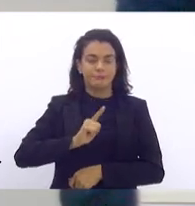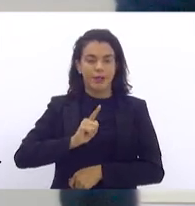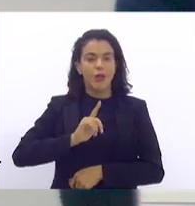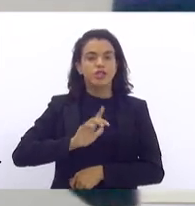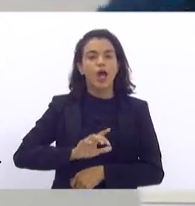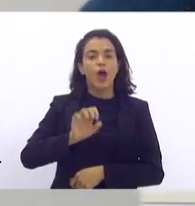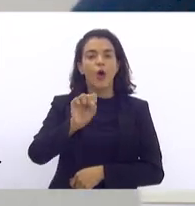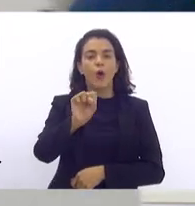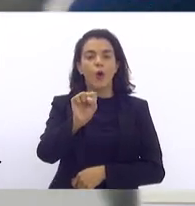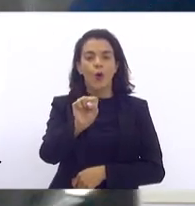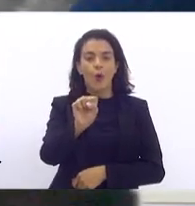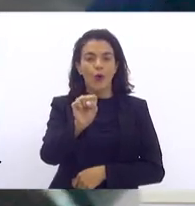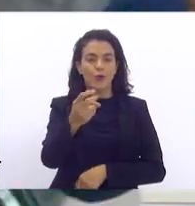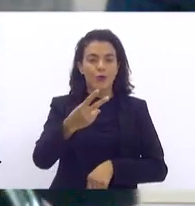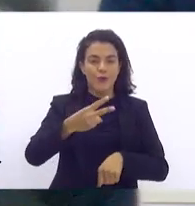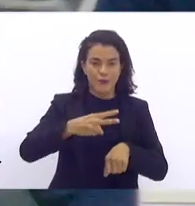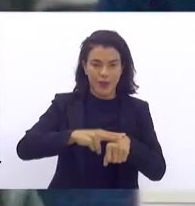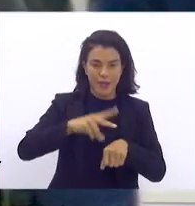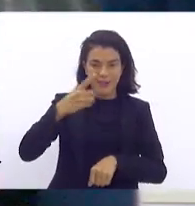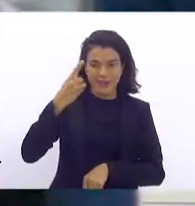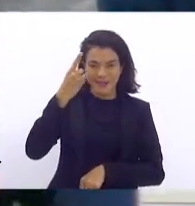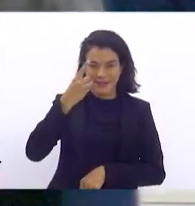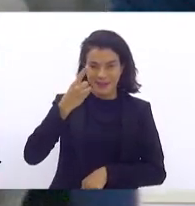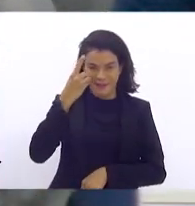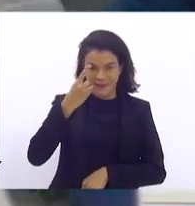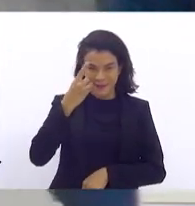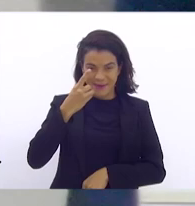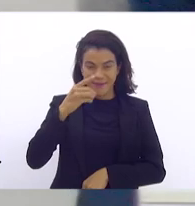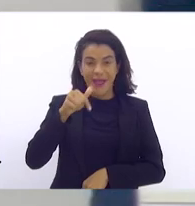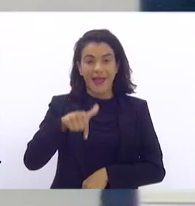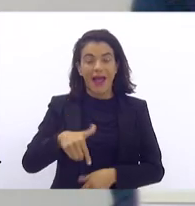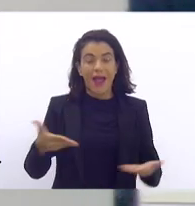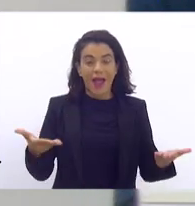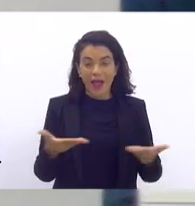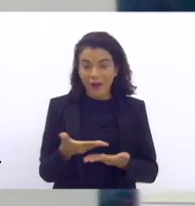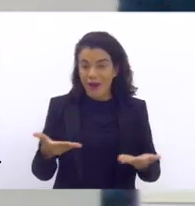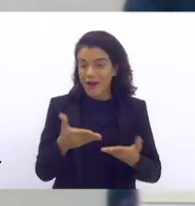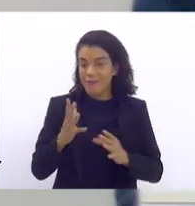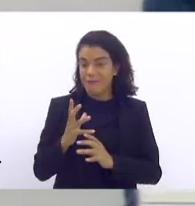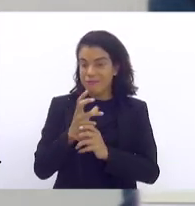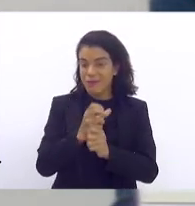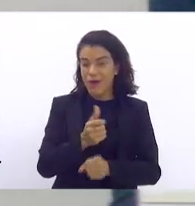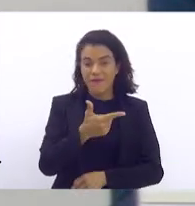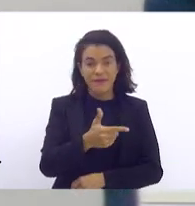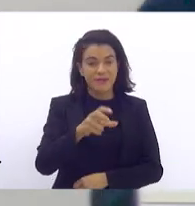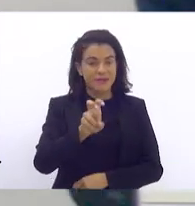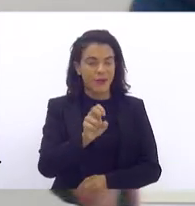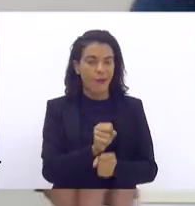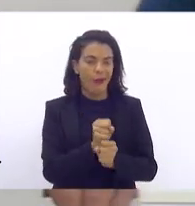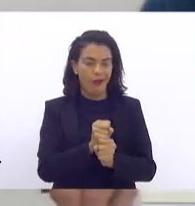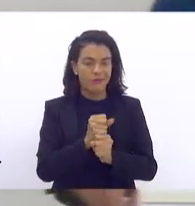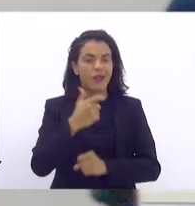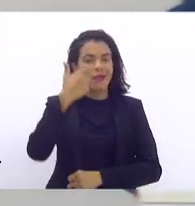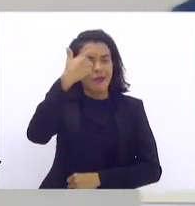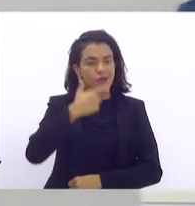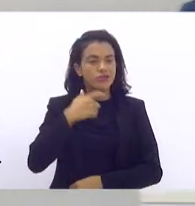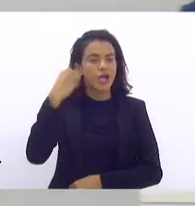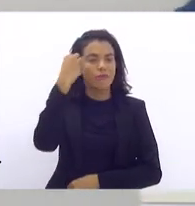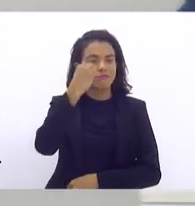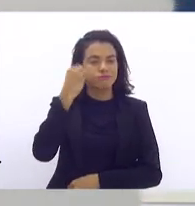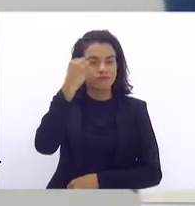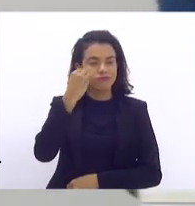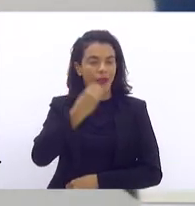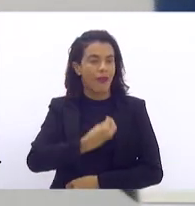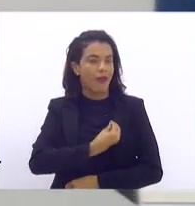meu oitavo mandato legislativo já são só de Parlamento Estadual que 25 anos e já vivenciei muitas